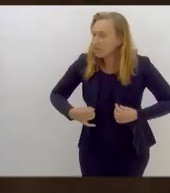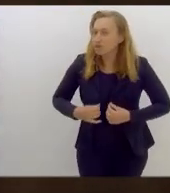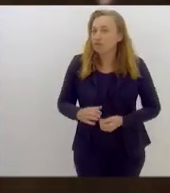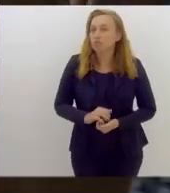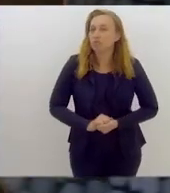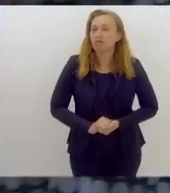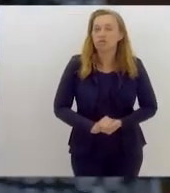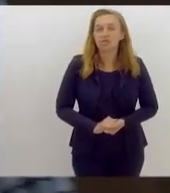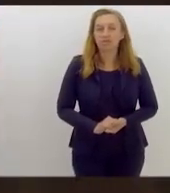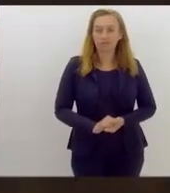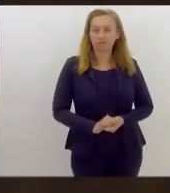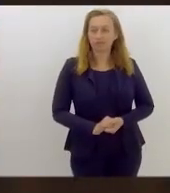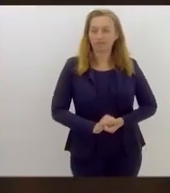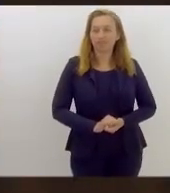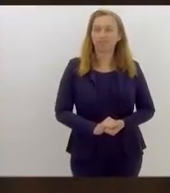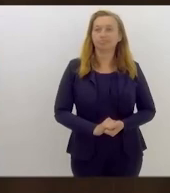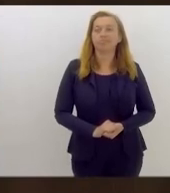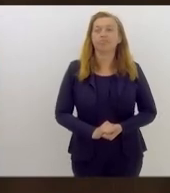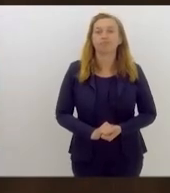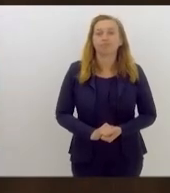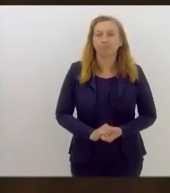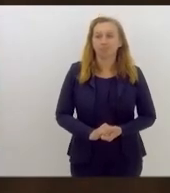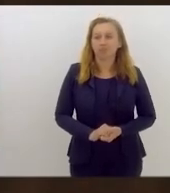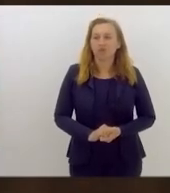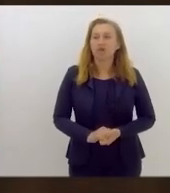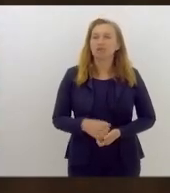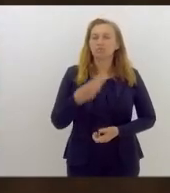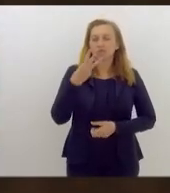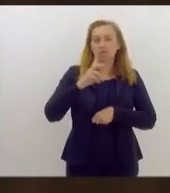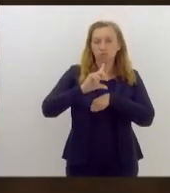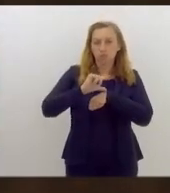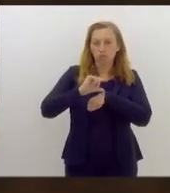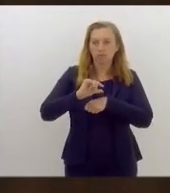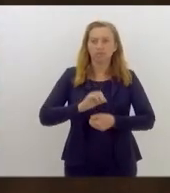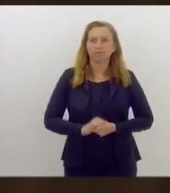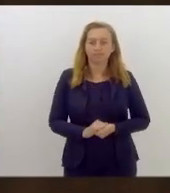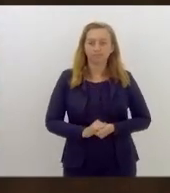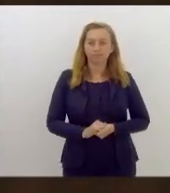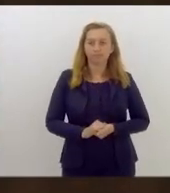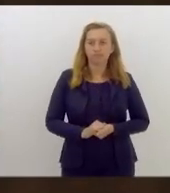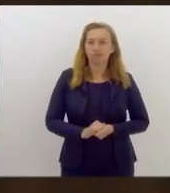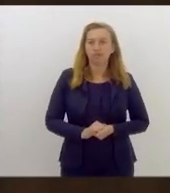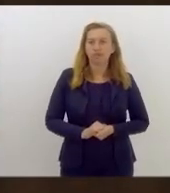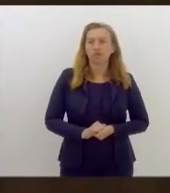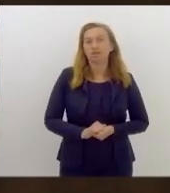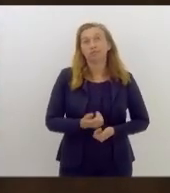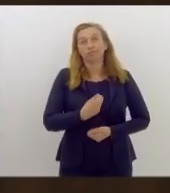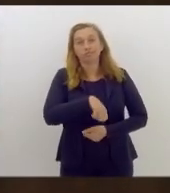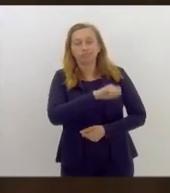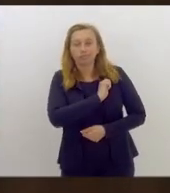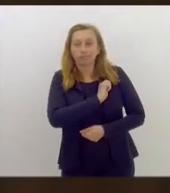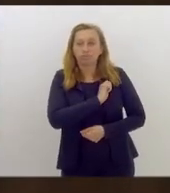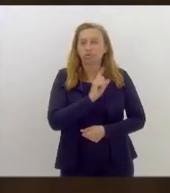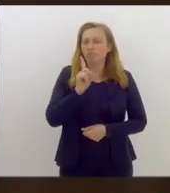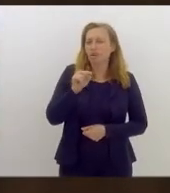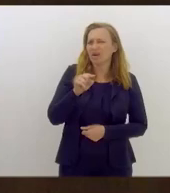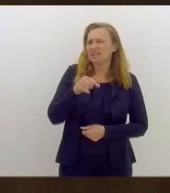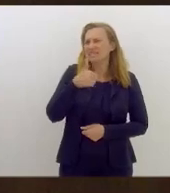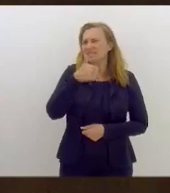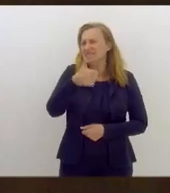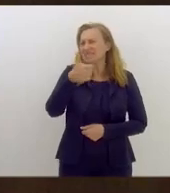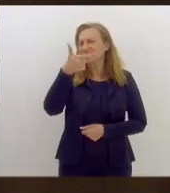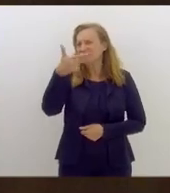fiscal. Quanto ao Mas tempo da palestra? Eu combinei... Não, são 3 horas. É. O regime de recuperação fiscal é